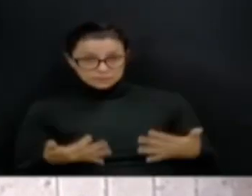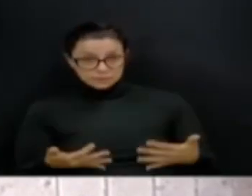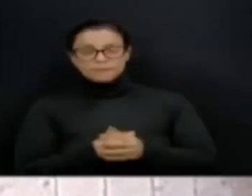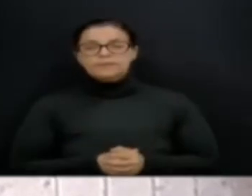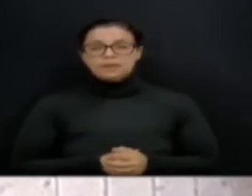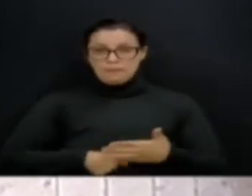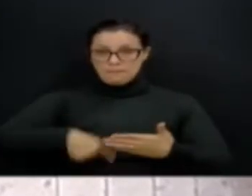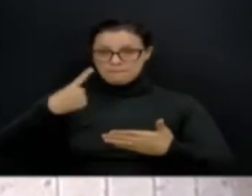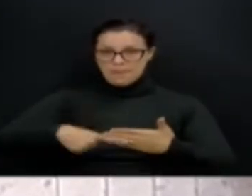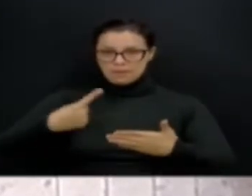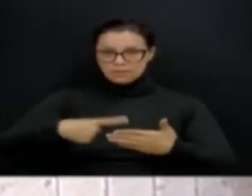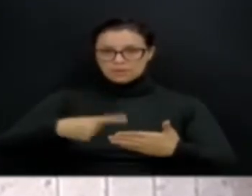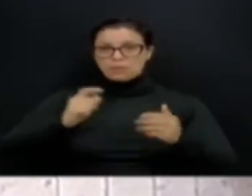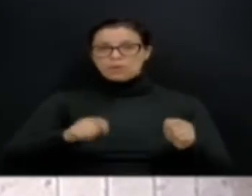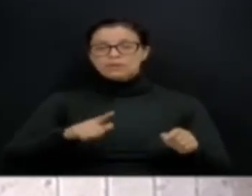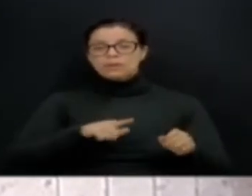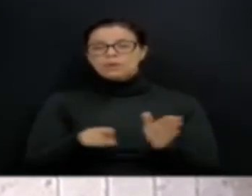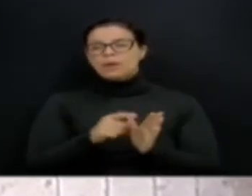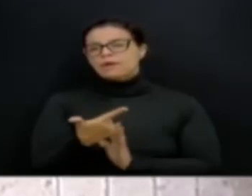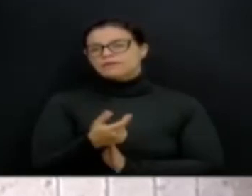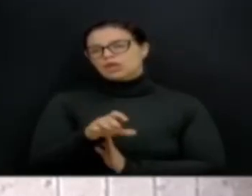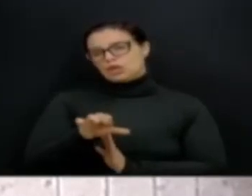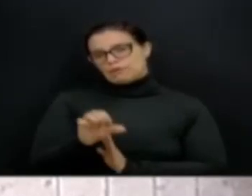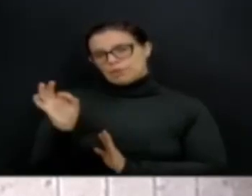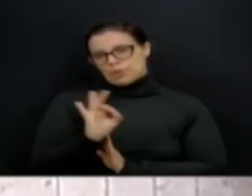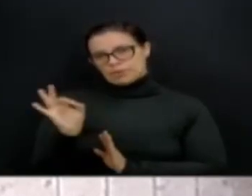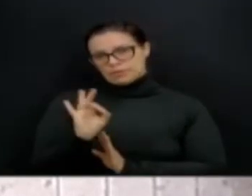praças podem sofrer um aumento que corre em torno de